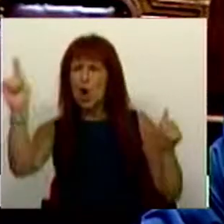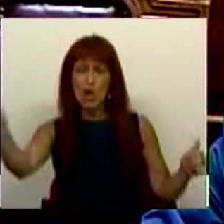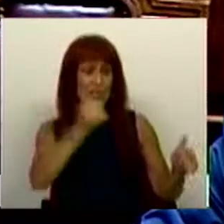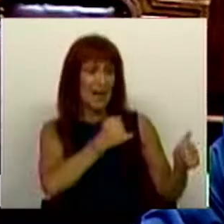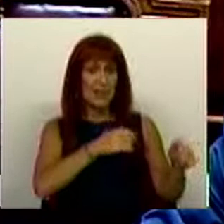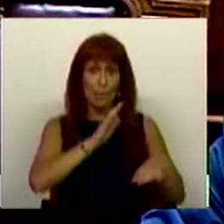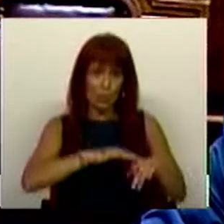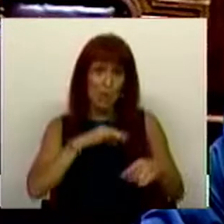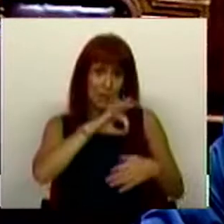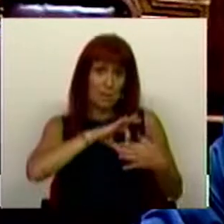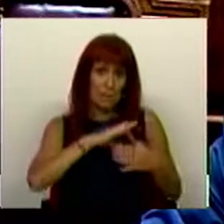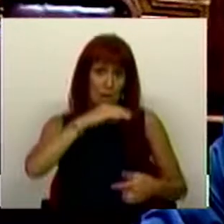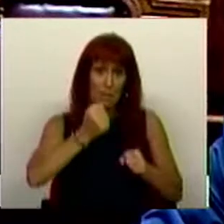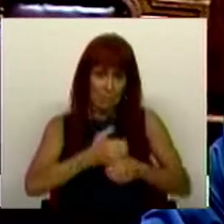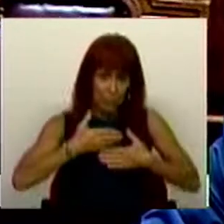por motivos profissionais.